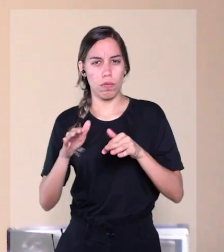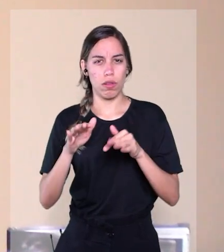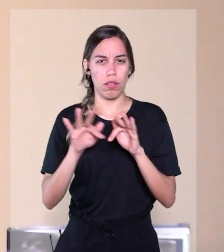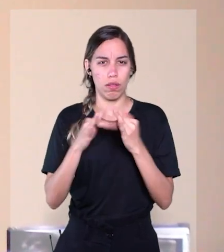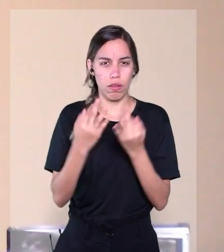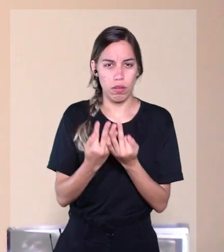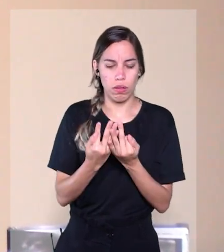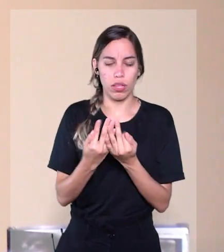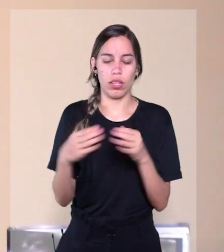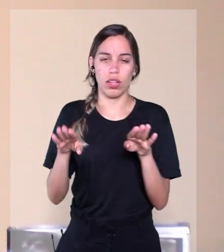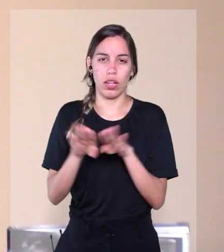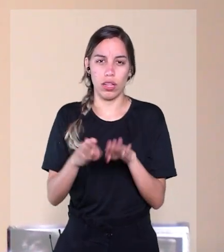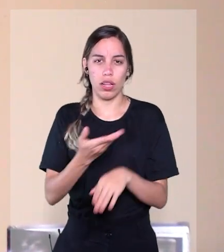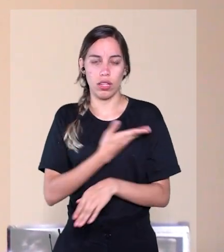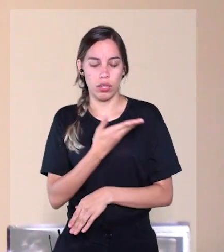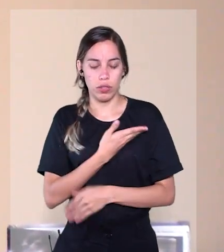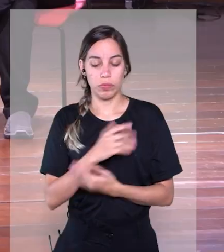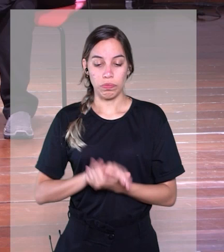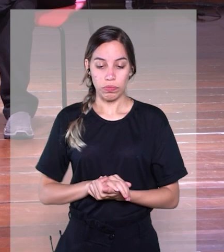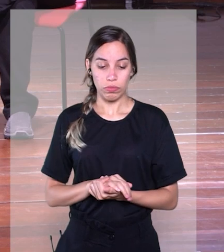que frequentavam a casa dele.